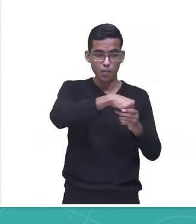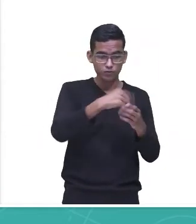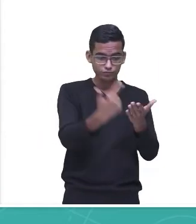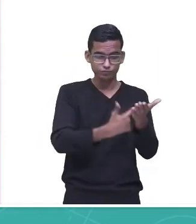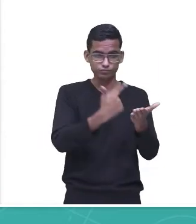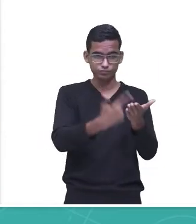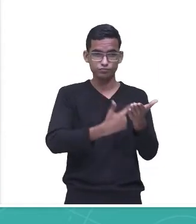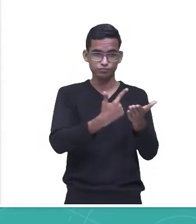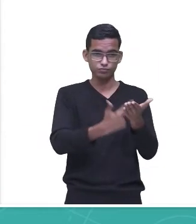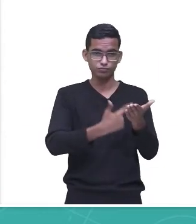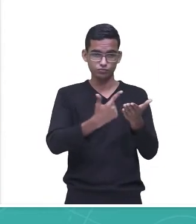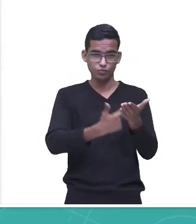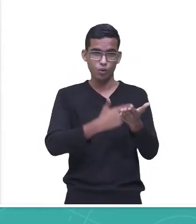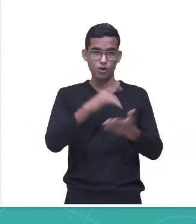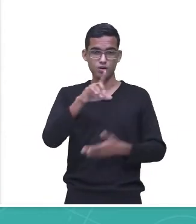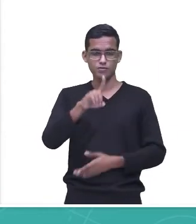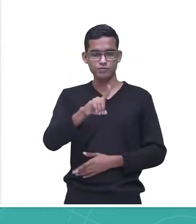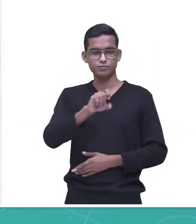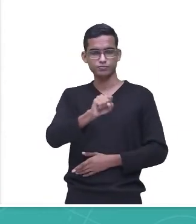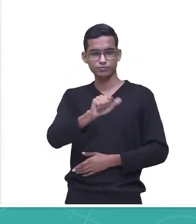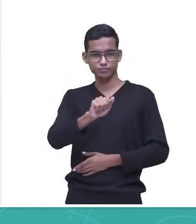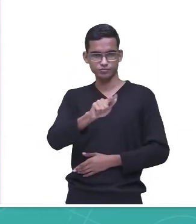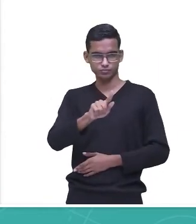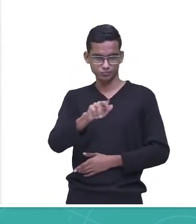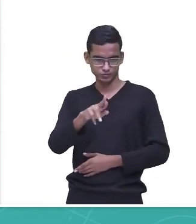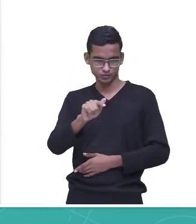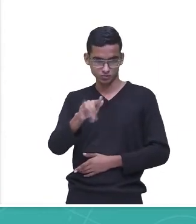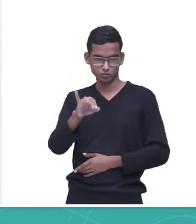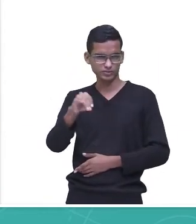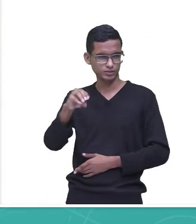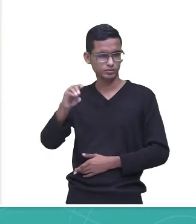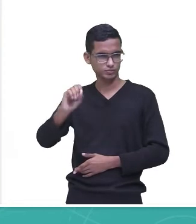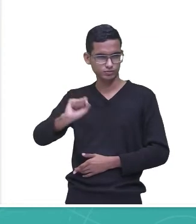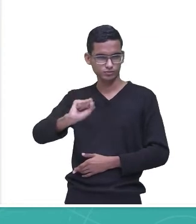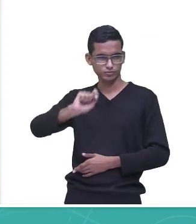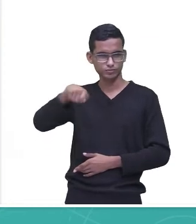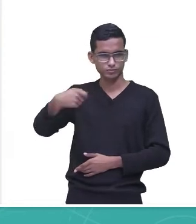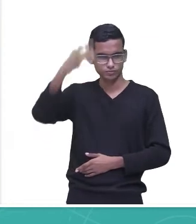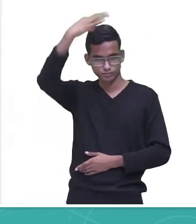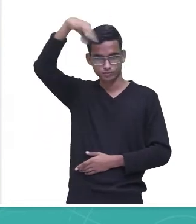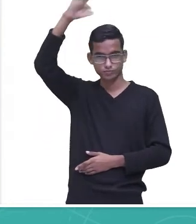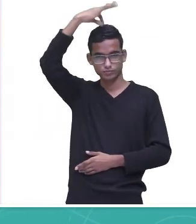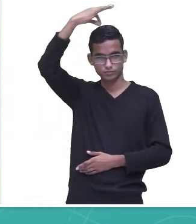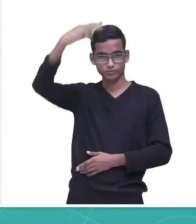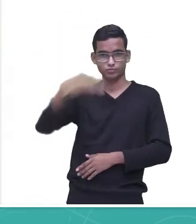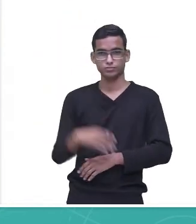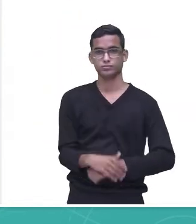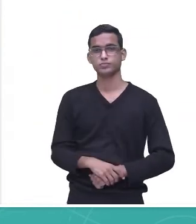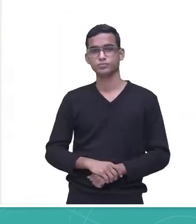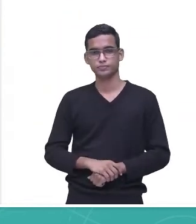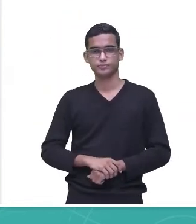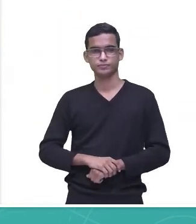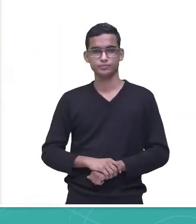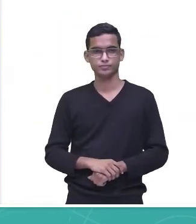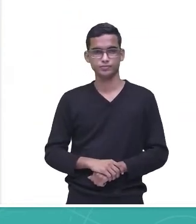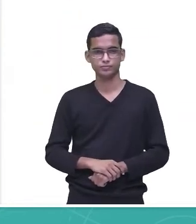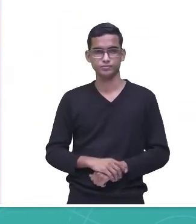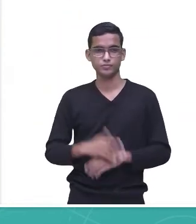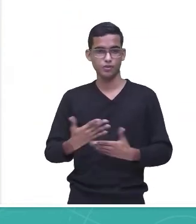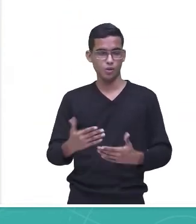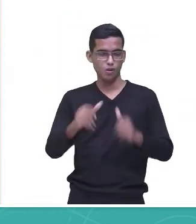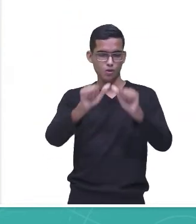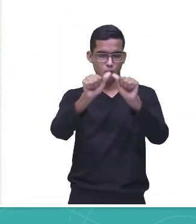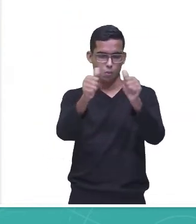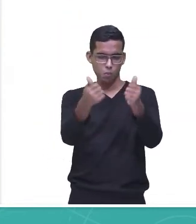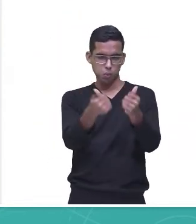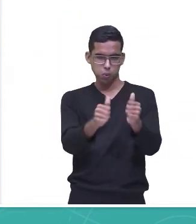escultura do estilo gótico. Como vocês podem ver aqui, as esculturas do estilo gótico, elas são